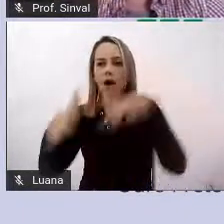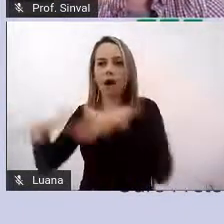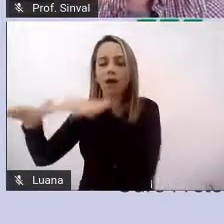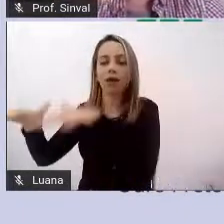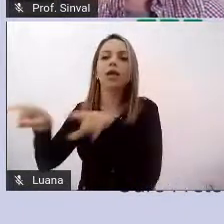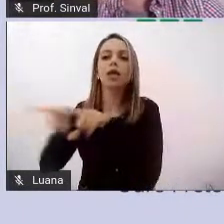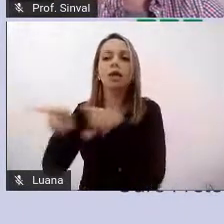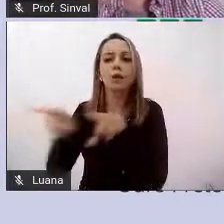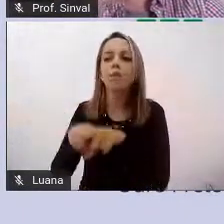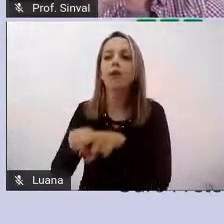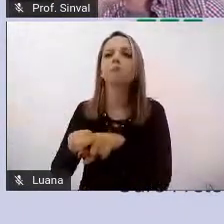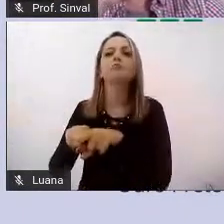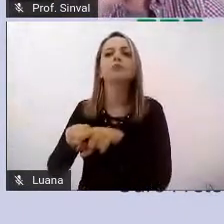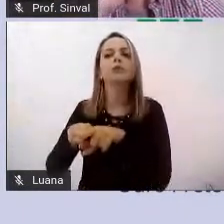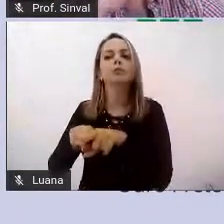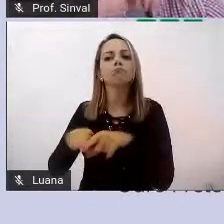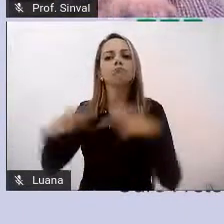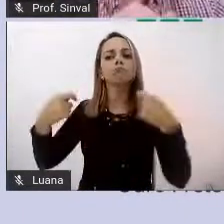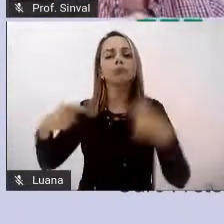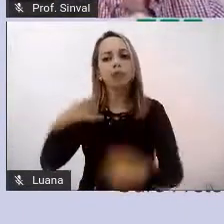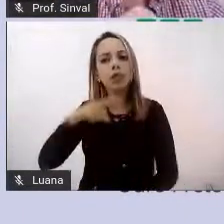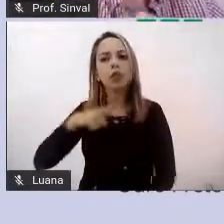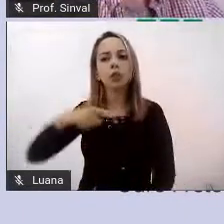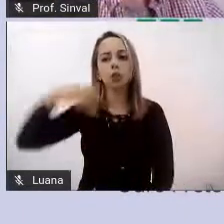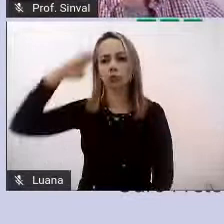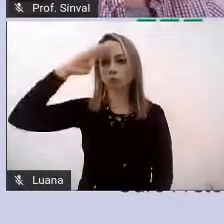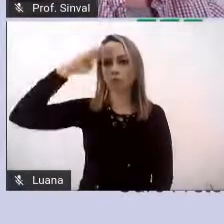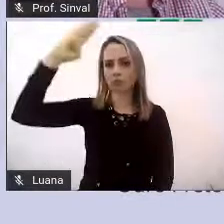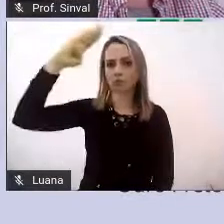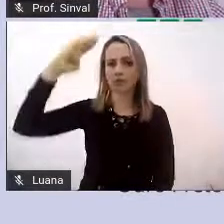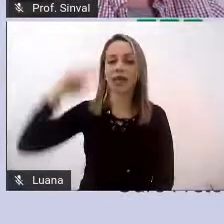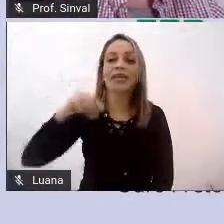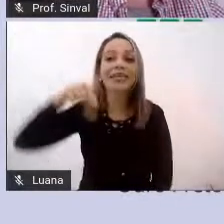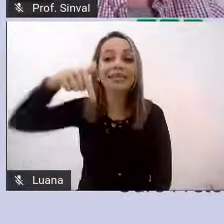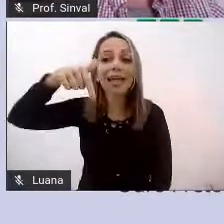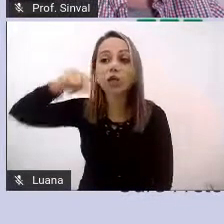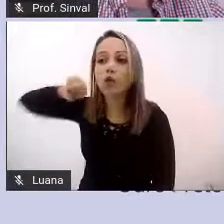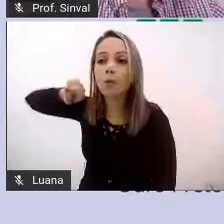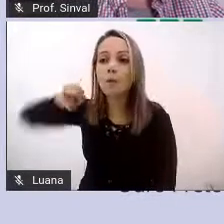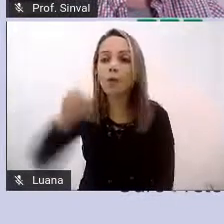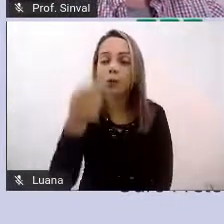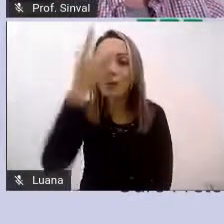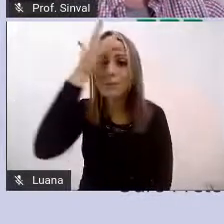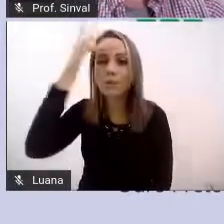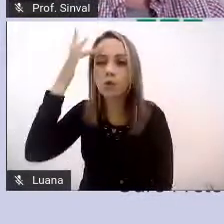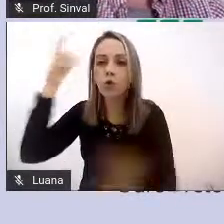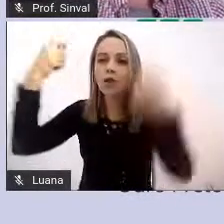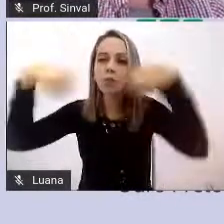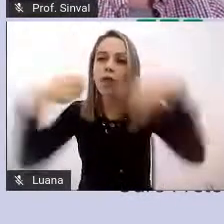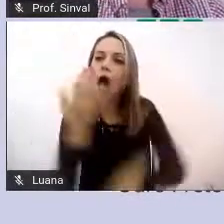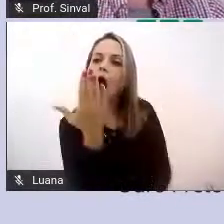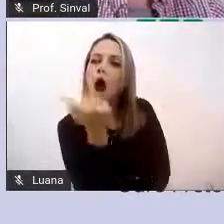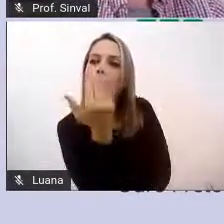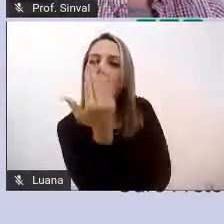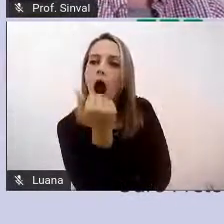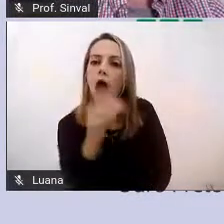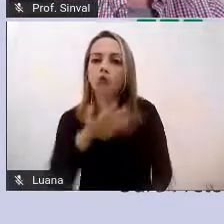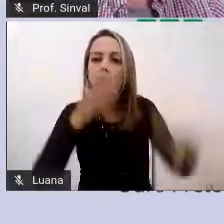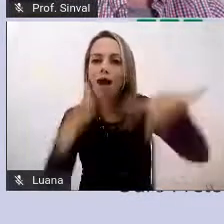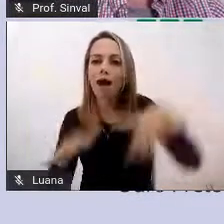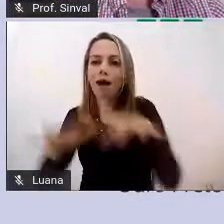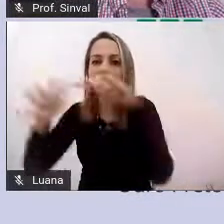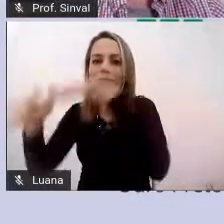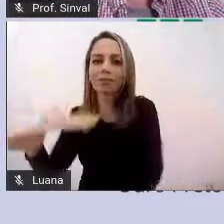7.280 bocas para serem alimentadas em alto mar e com alimentos que são perecíveis, que vão ficar 6 meses dentro